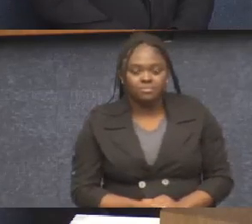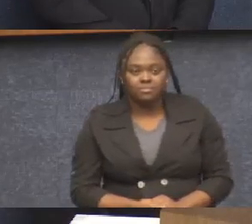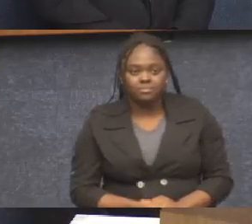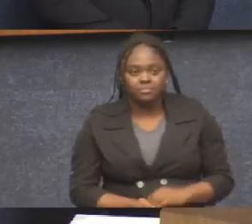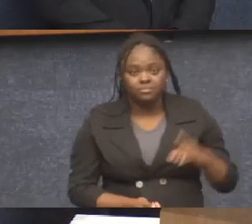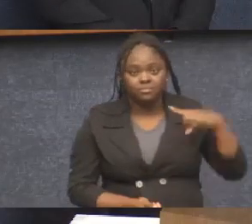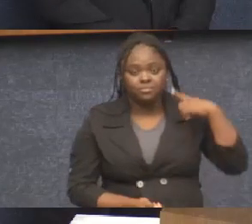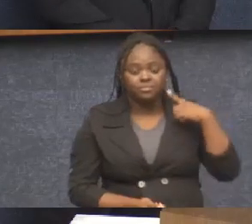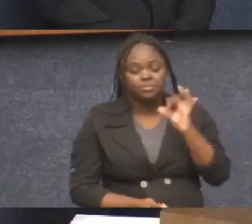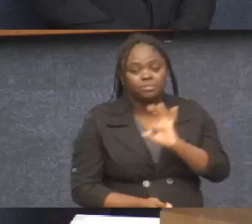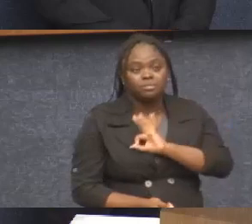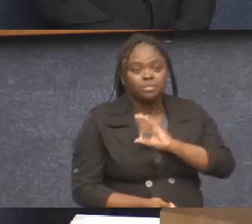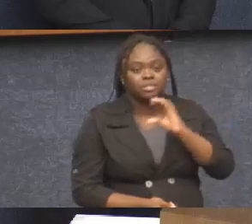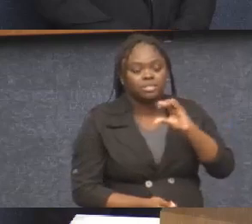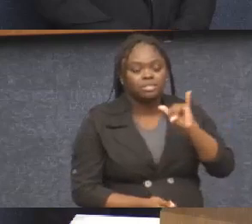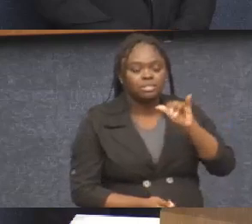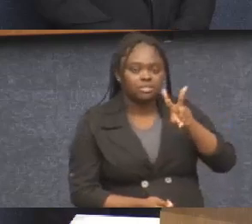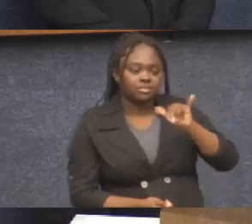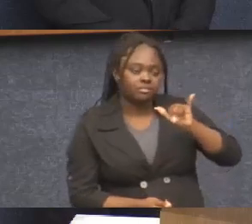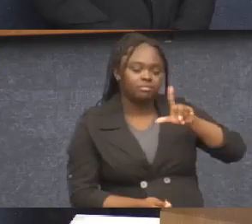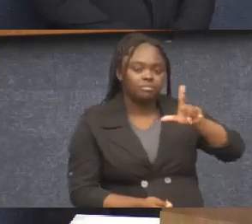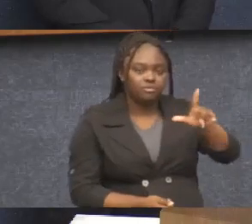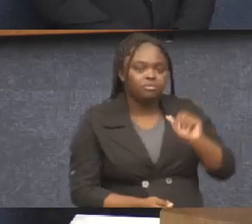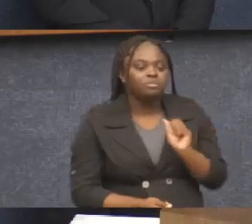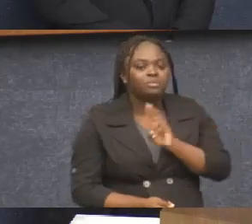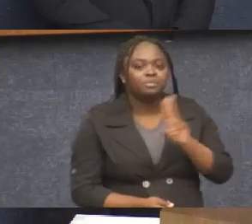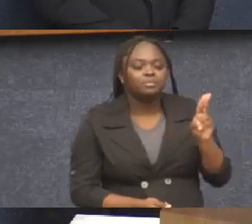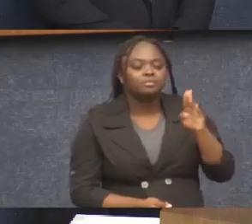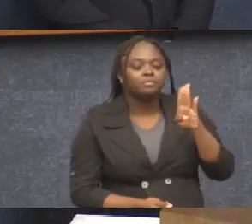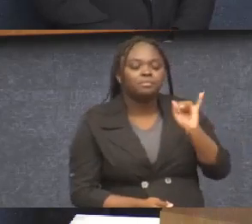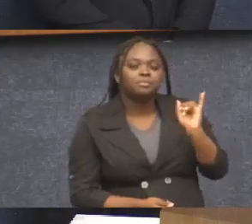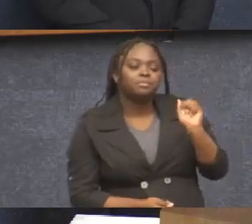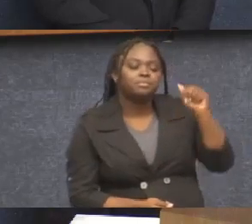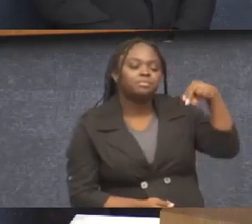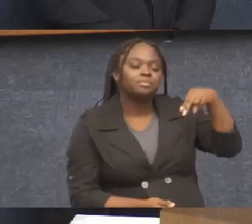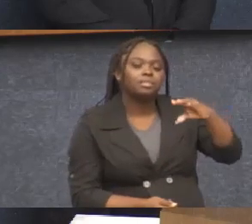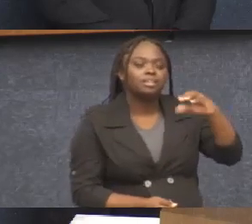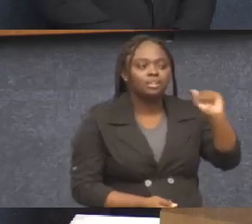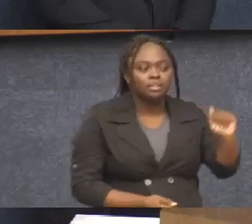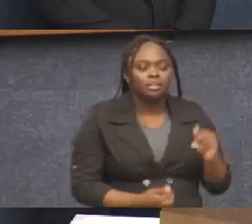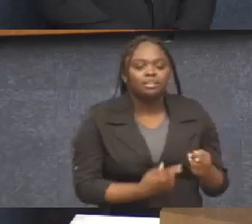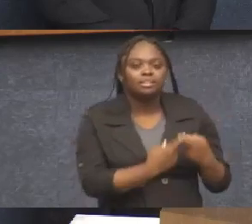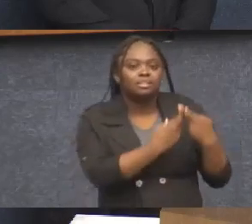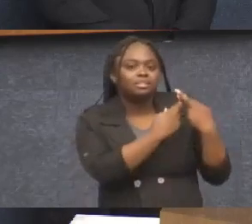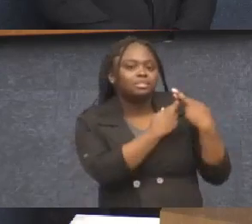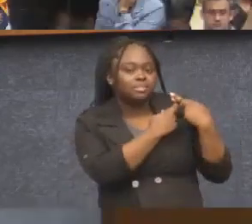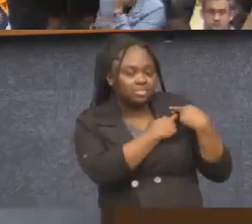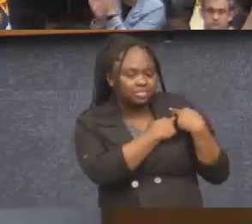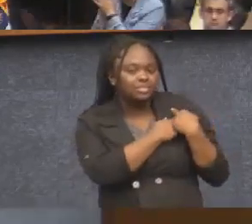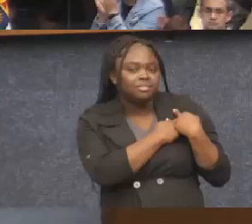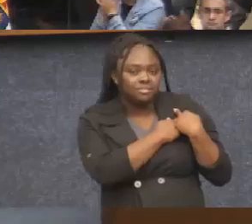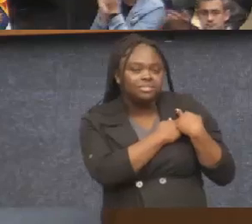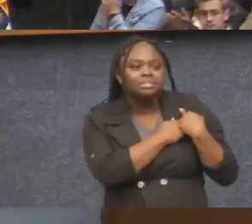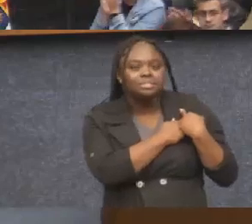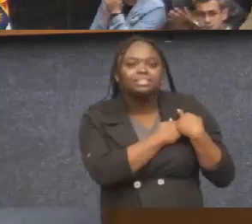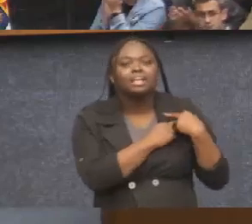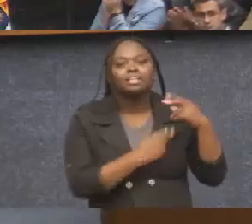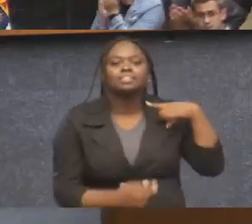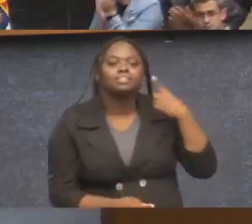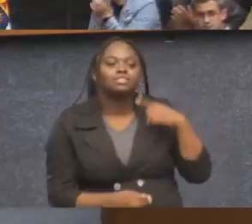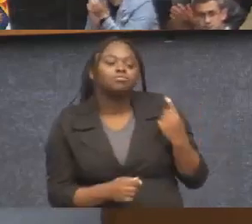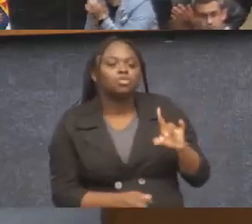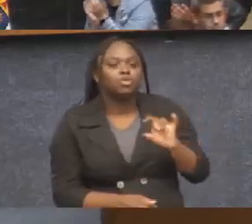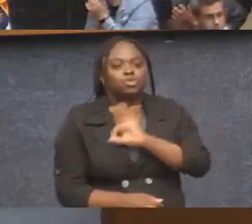Delegada de Polícia Civil, Bianca Santos Sé Prado Vanderlei, titular da 1ª Delegacia de Polícia Civil